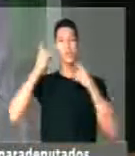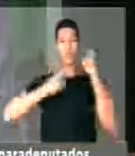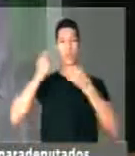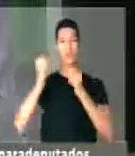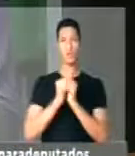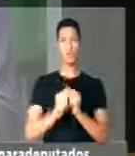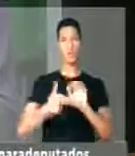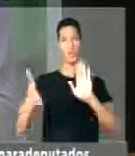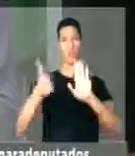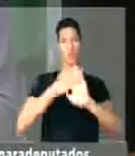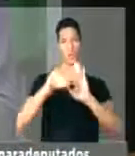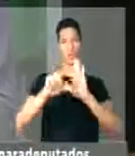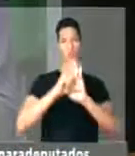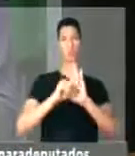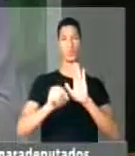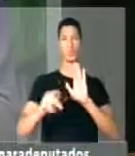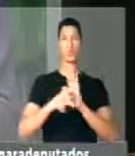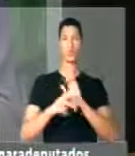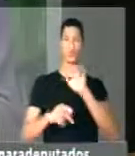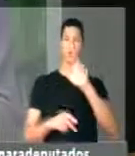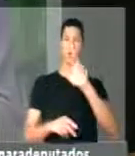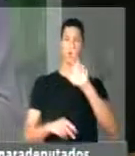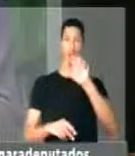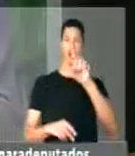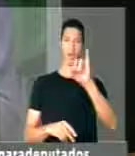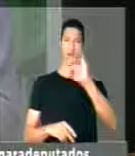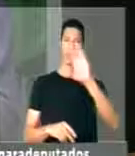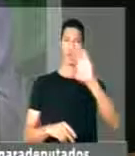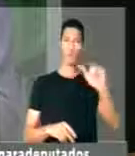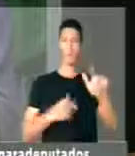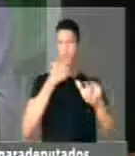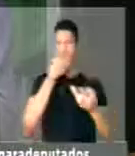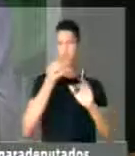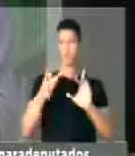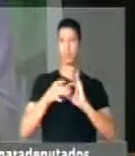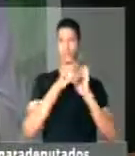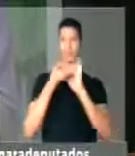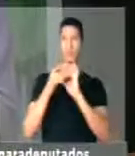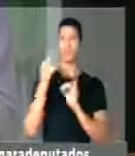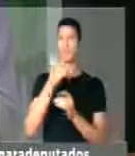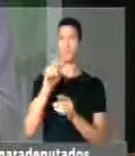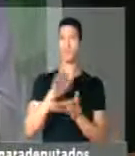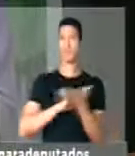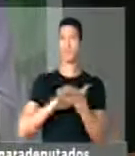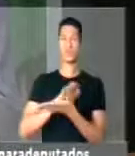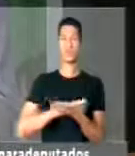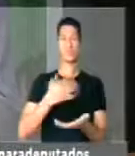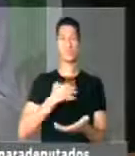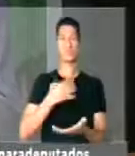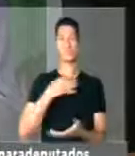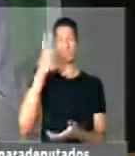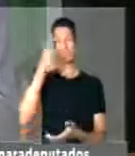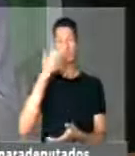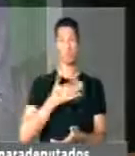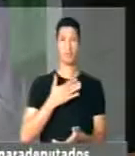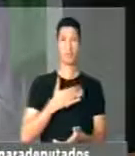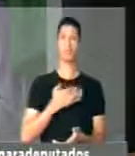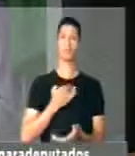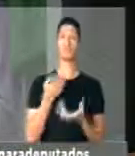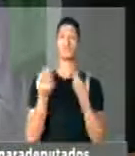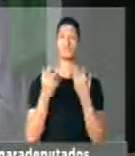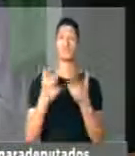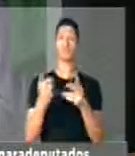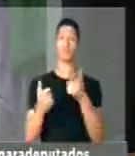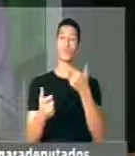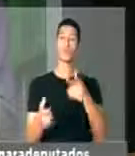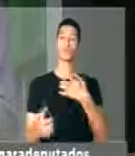com rótulos. O rótulo de radical, conciliador, não tem nenhum sentido para mim, como não